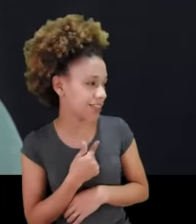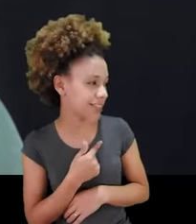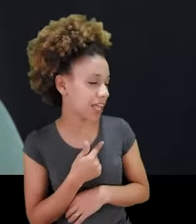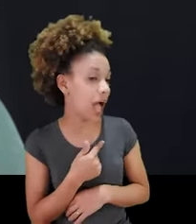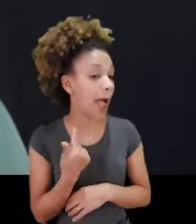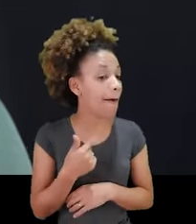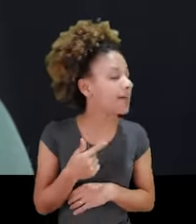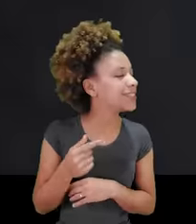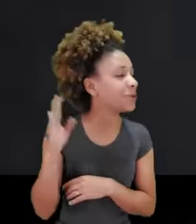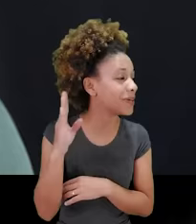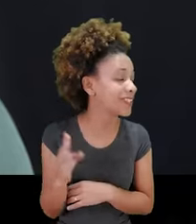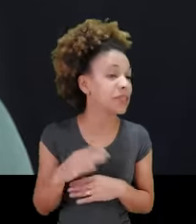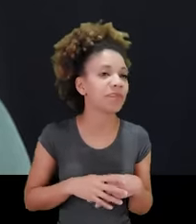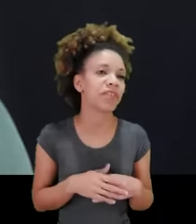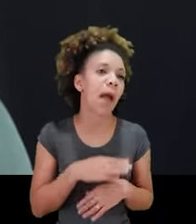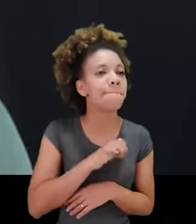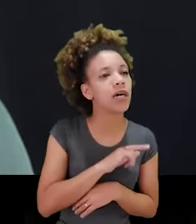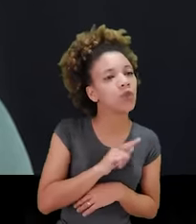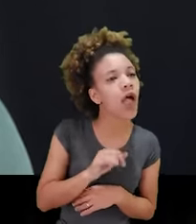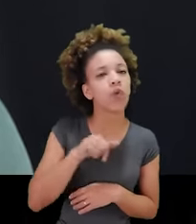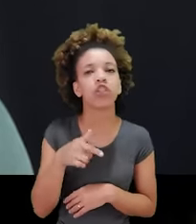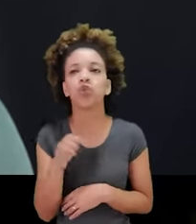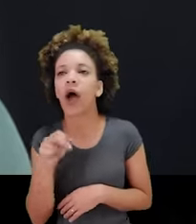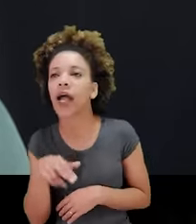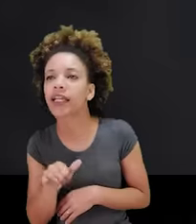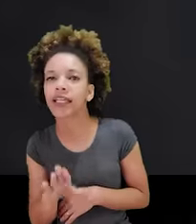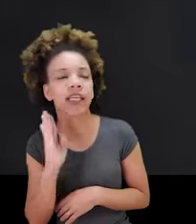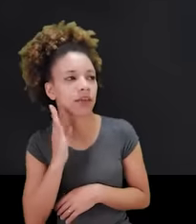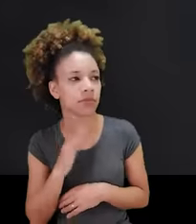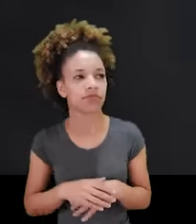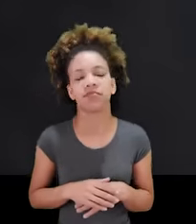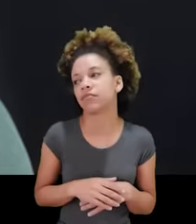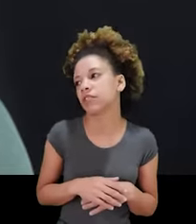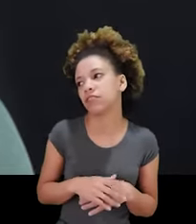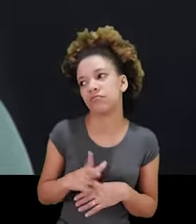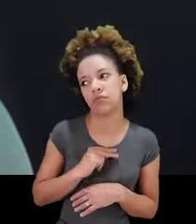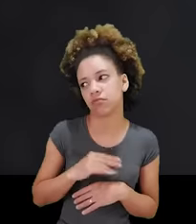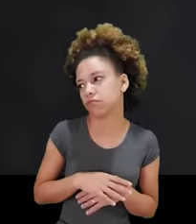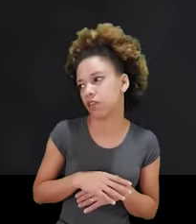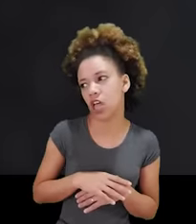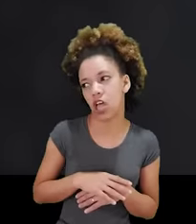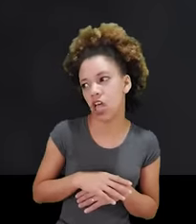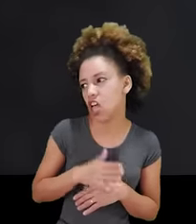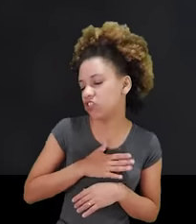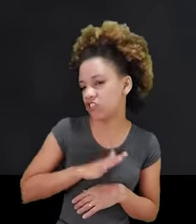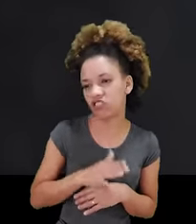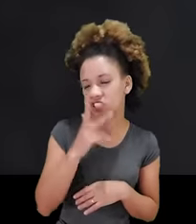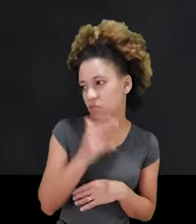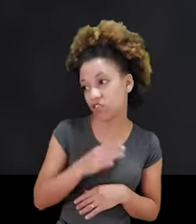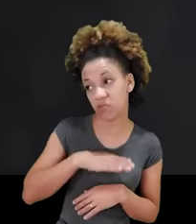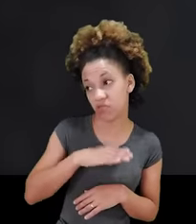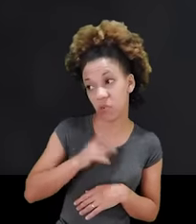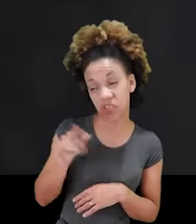burros. A piada do brasileiro é... O Manuel Joaquim é burro. Isso dói um bocadinho, sabe? Eu não gosto de nada. Eu acho que tal para todos os portugueses.